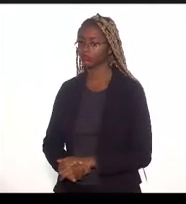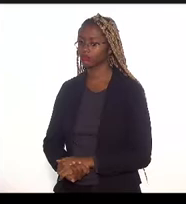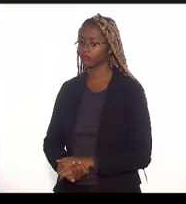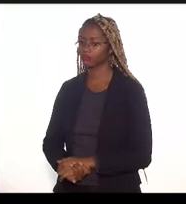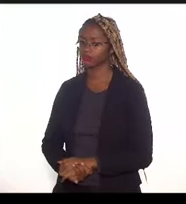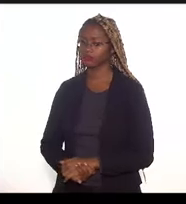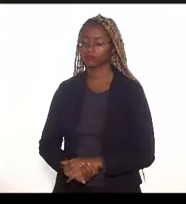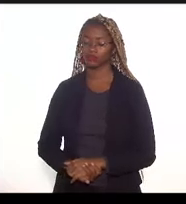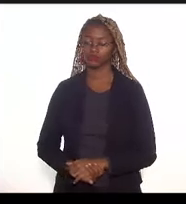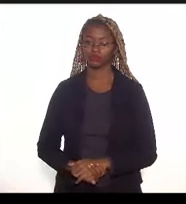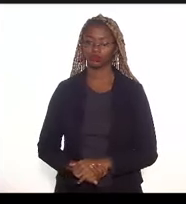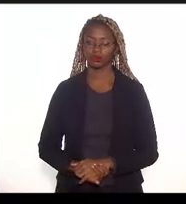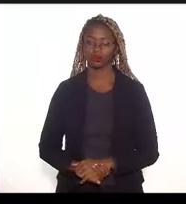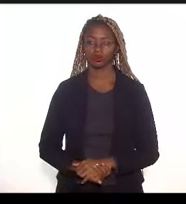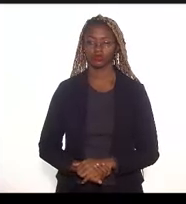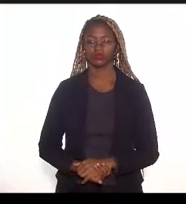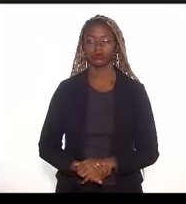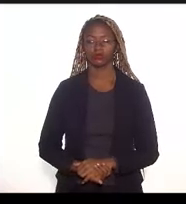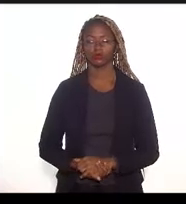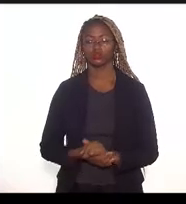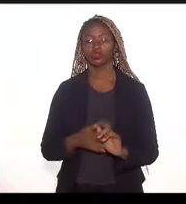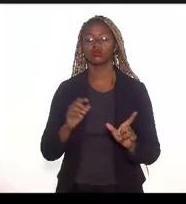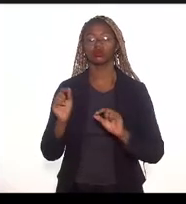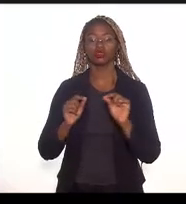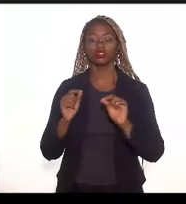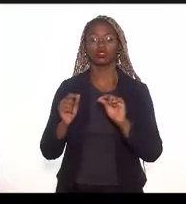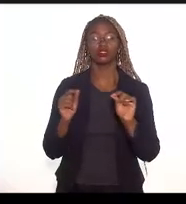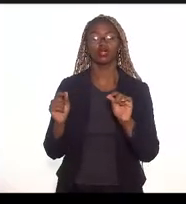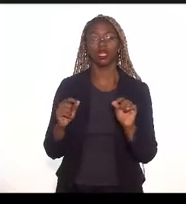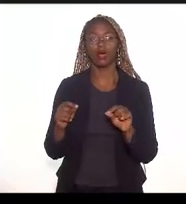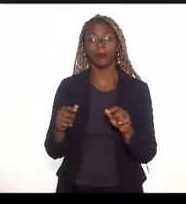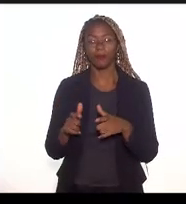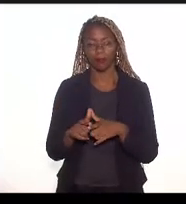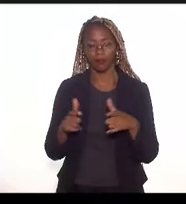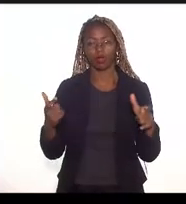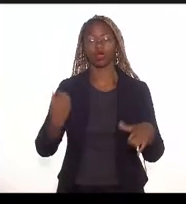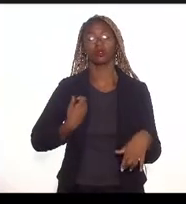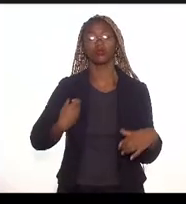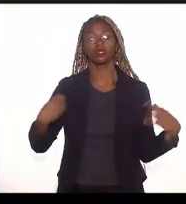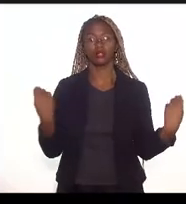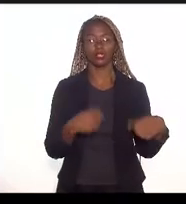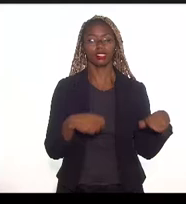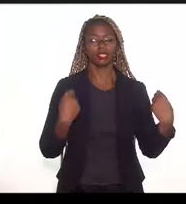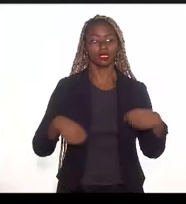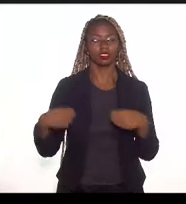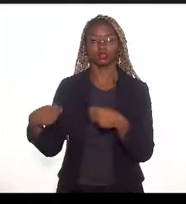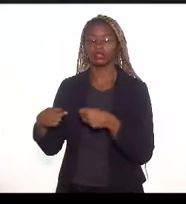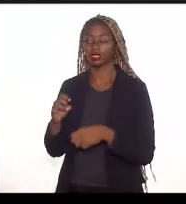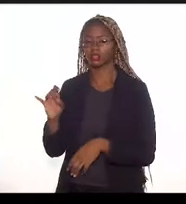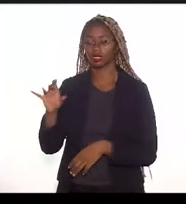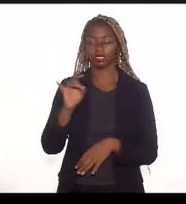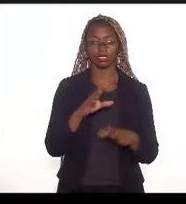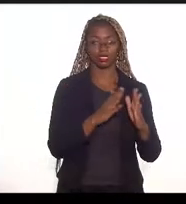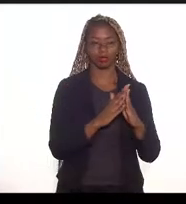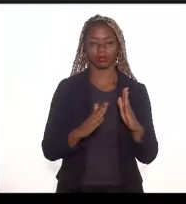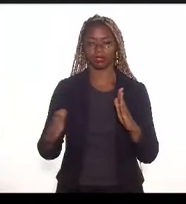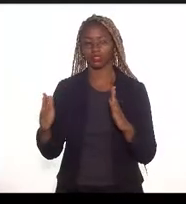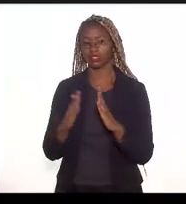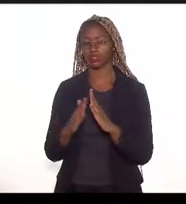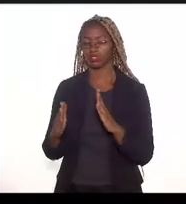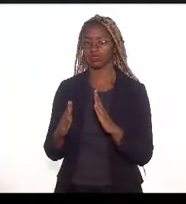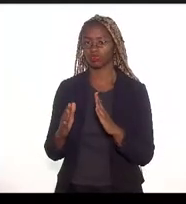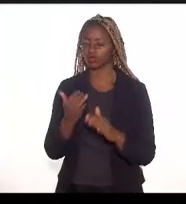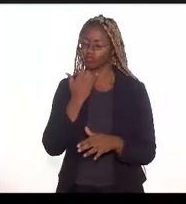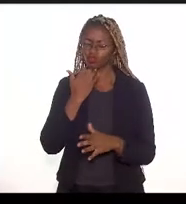Em que município nós vemos o maior número de demandas em relação a cada tributo, cada tratamento,